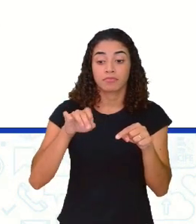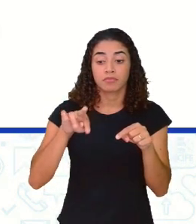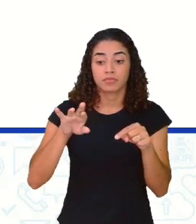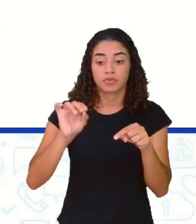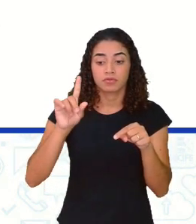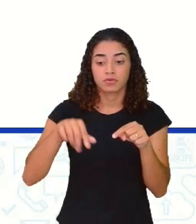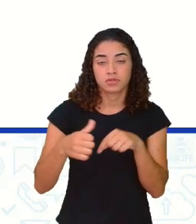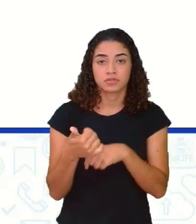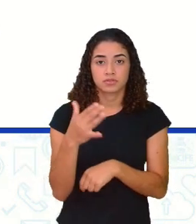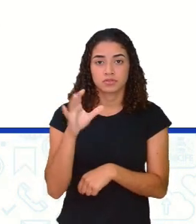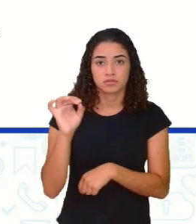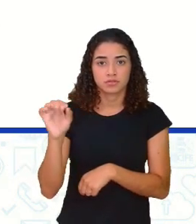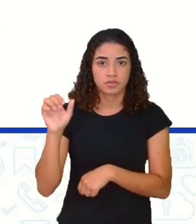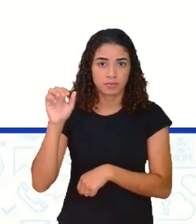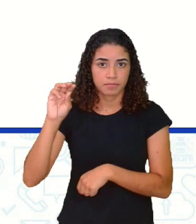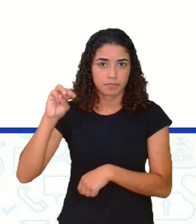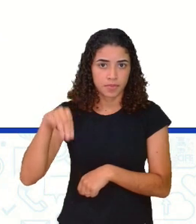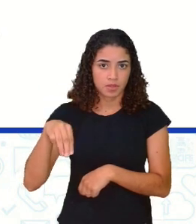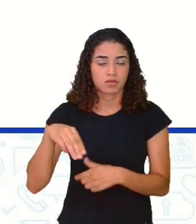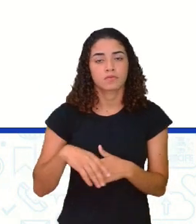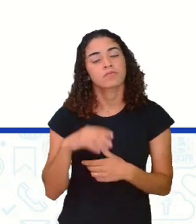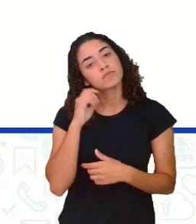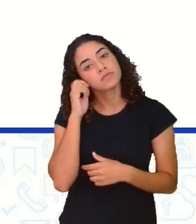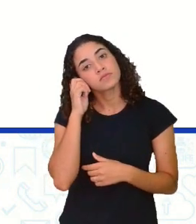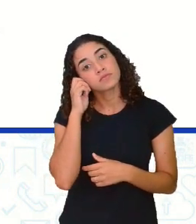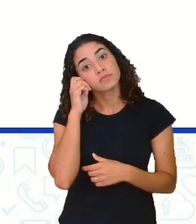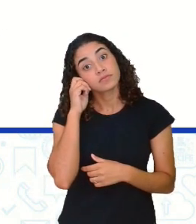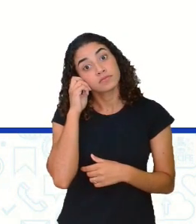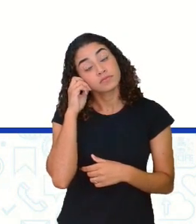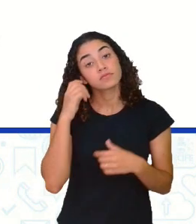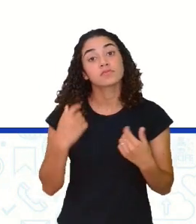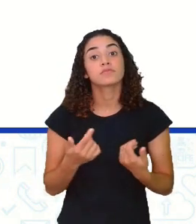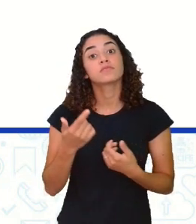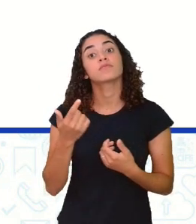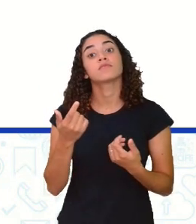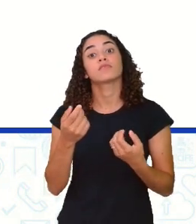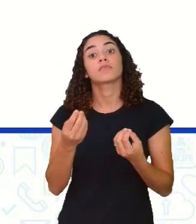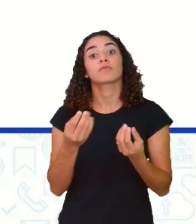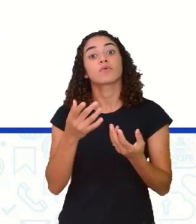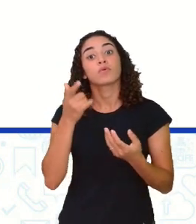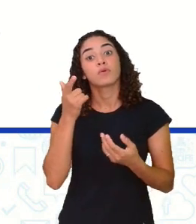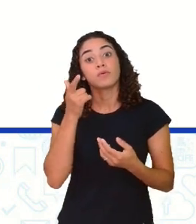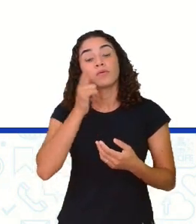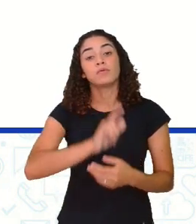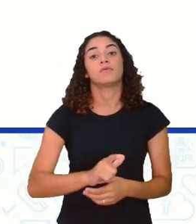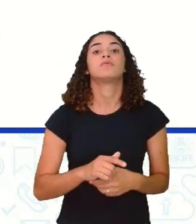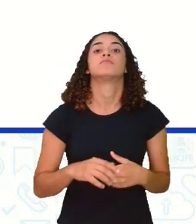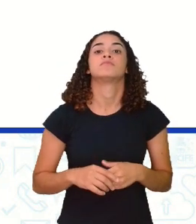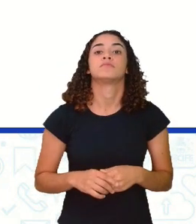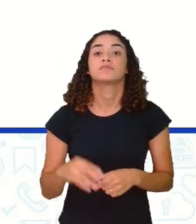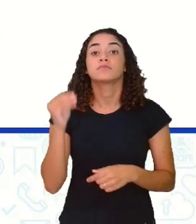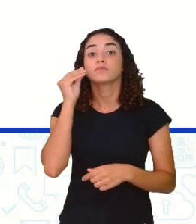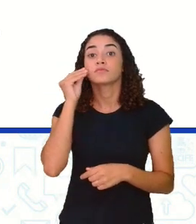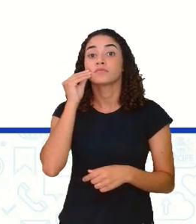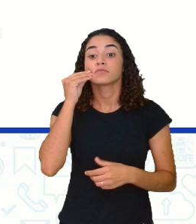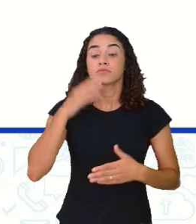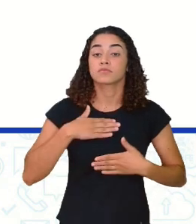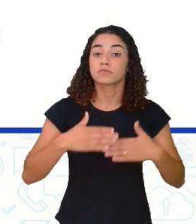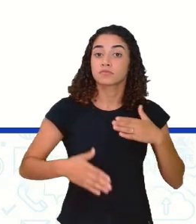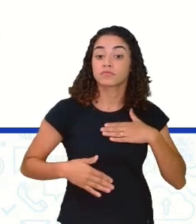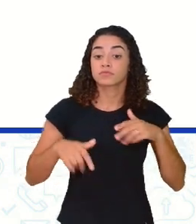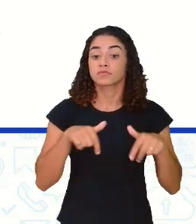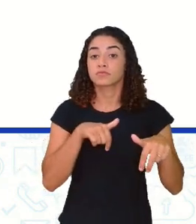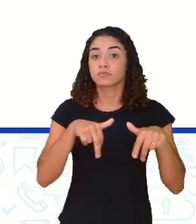100 metros. Veja aí, para realizar o teste físico em